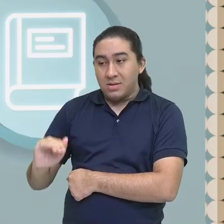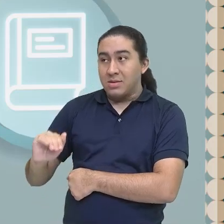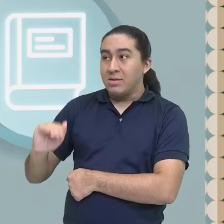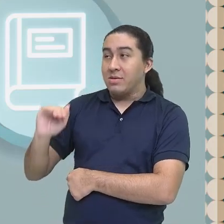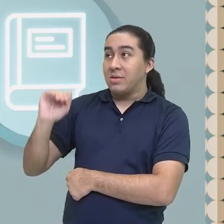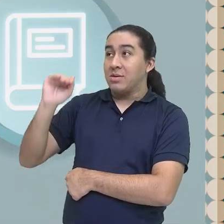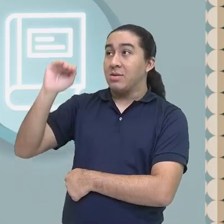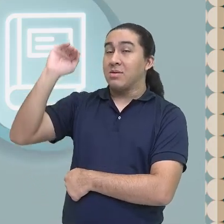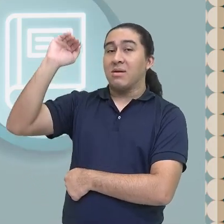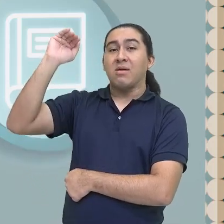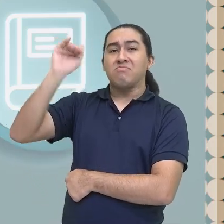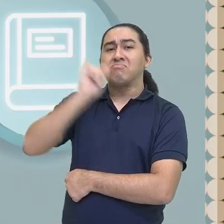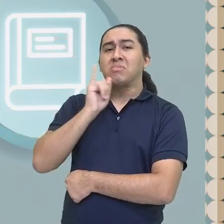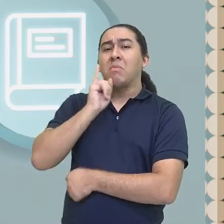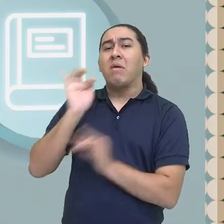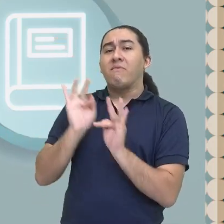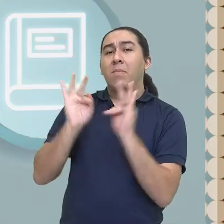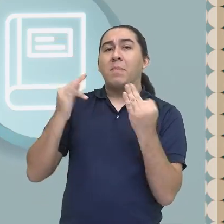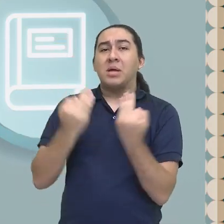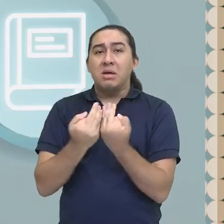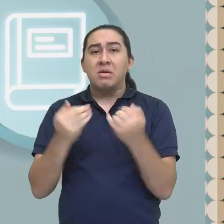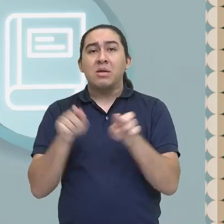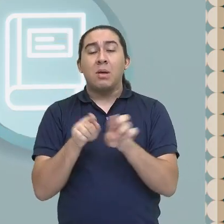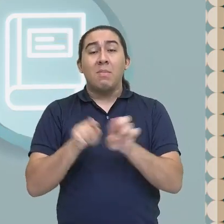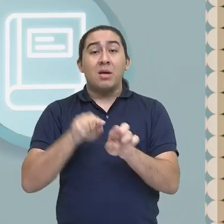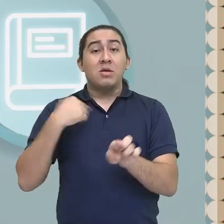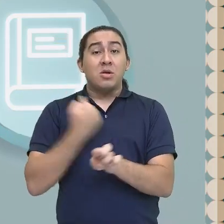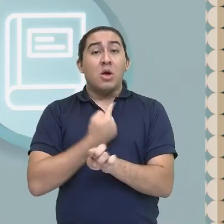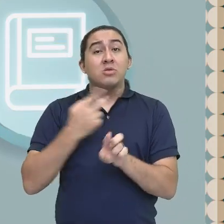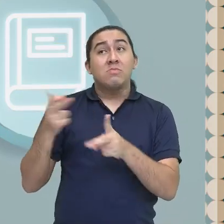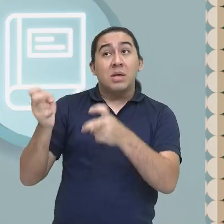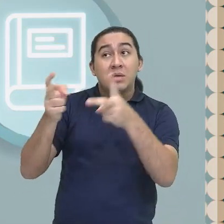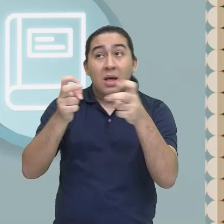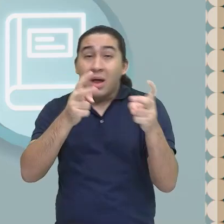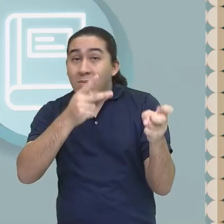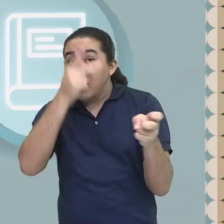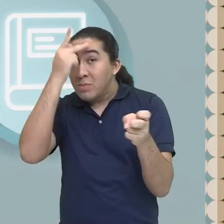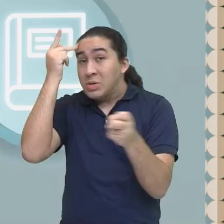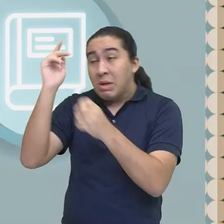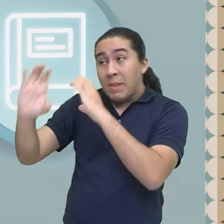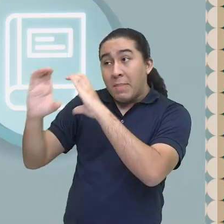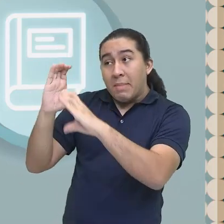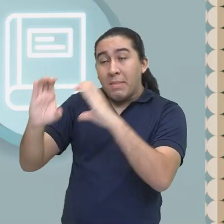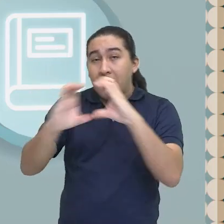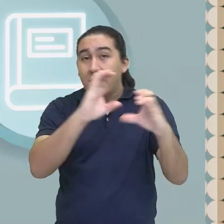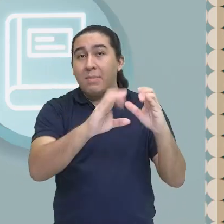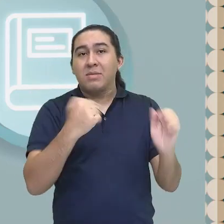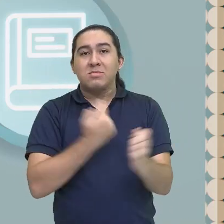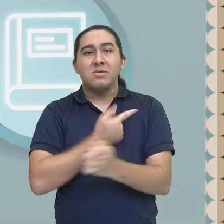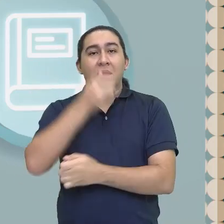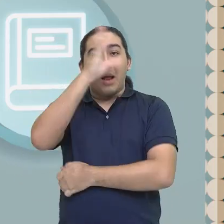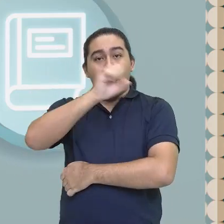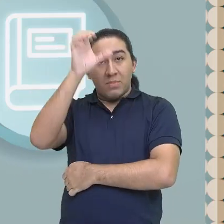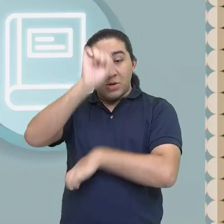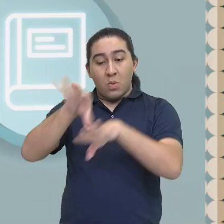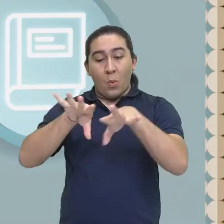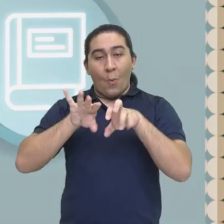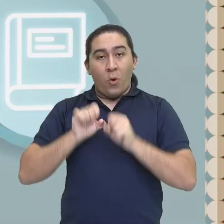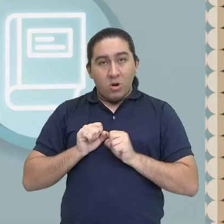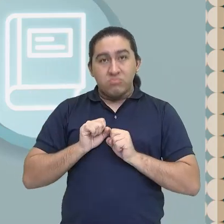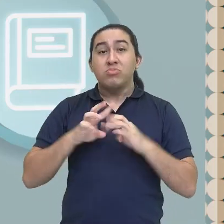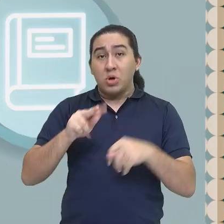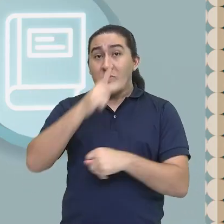A gente, quando é criança, né, ouve as pessoas, a família falar, a gente aprende a falar. Todo mundo sabe.